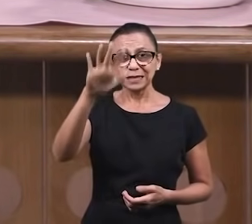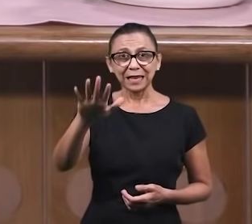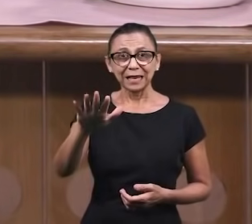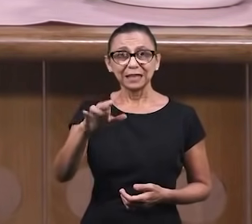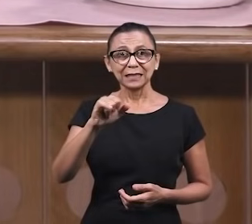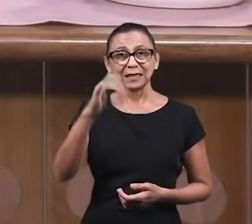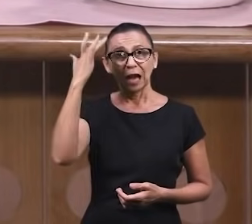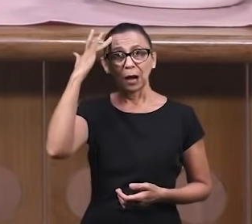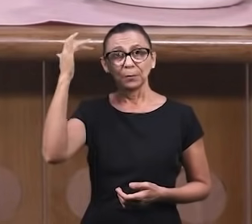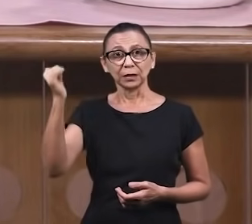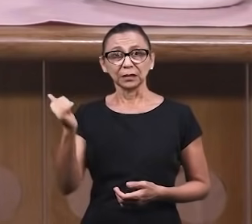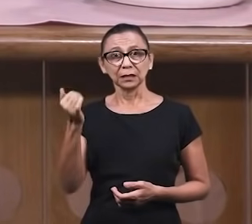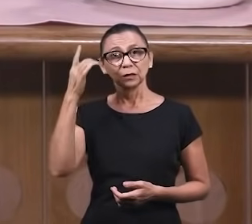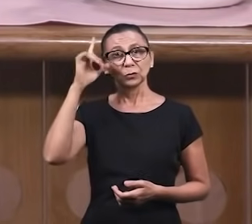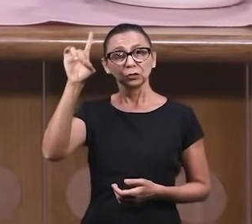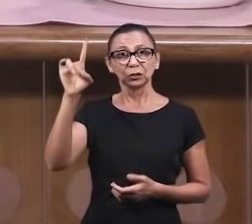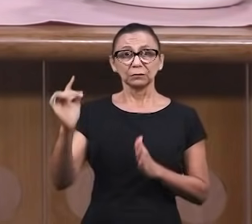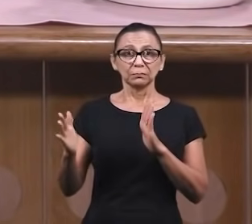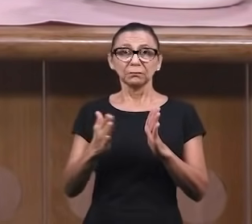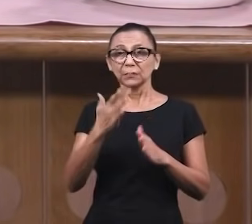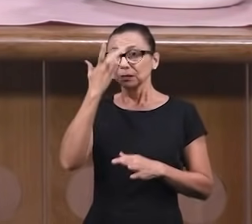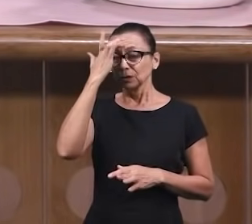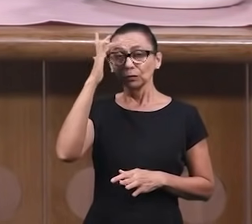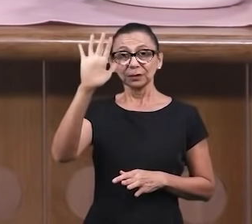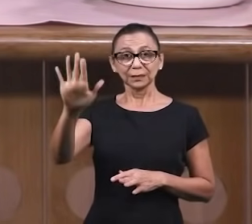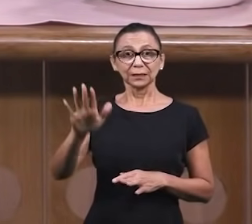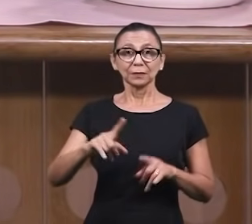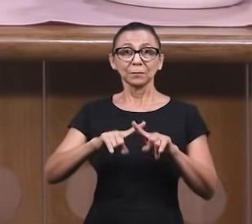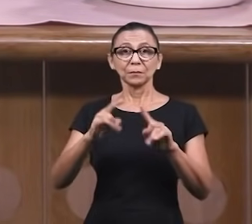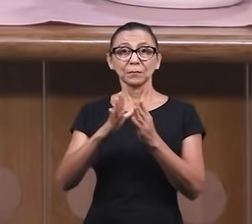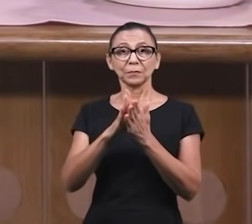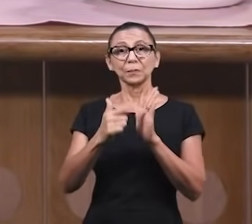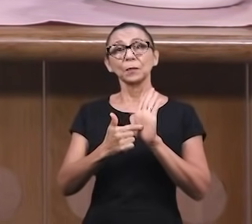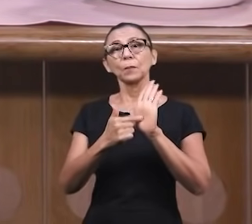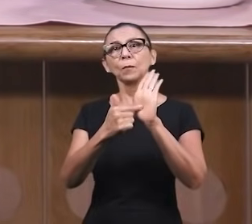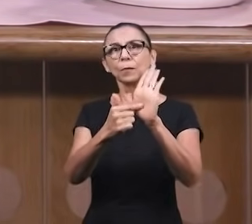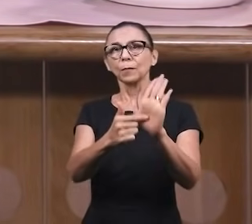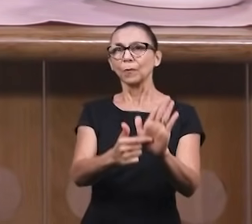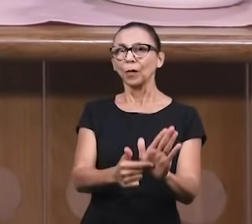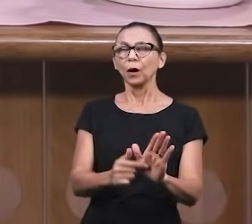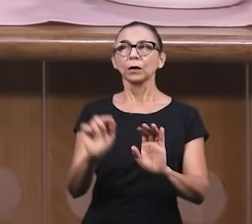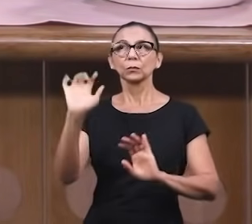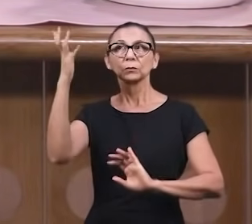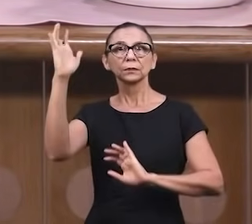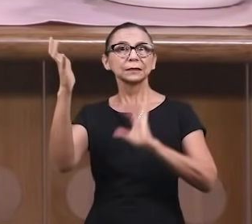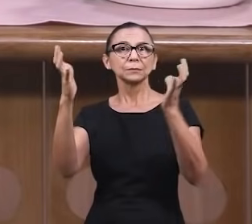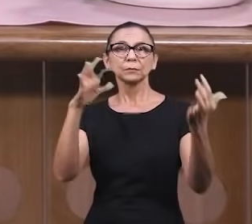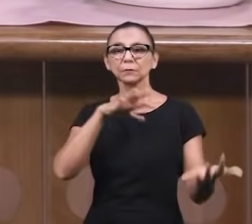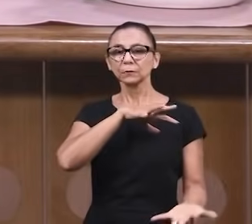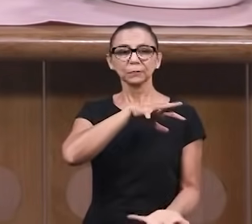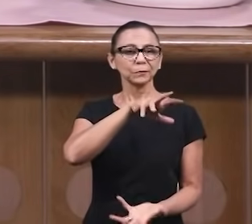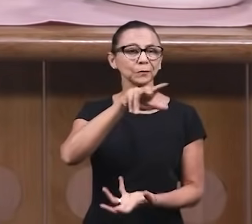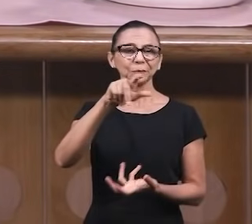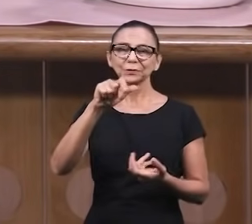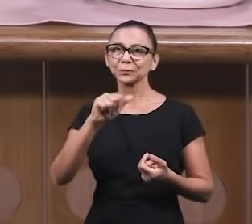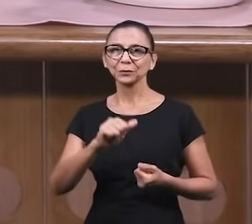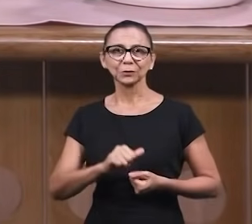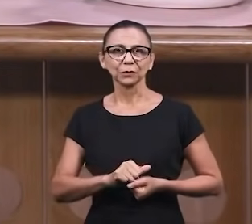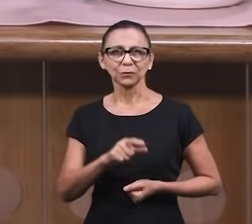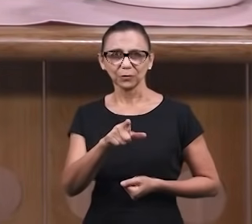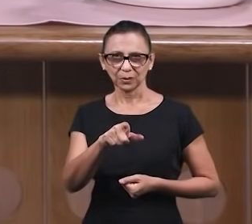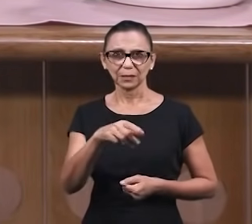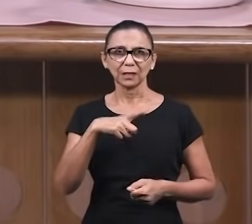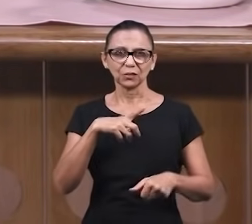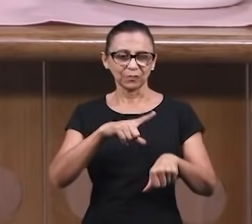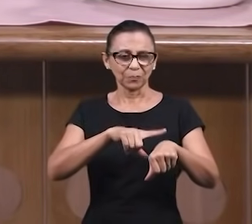época, mas a Bíblia é muito clara. Ela mostra momentos proféticos. Quando se você tiver um